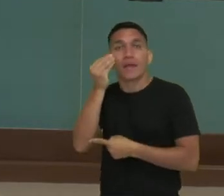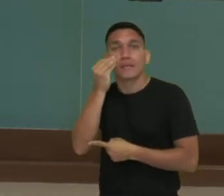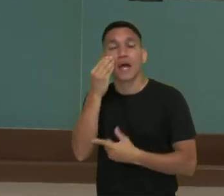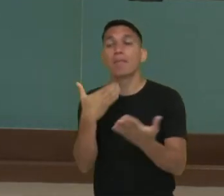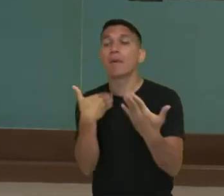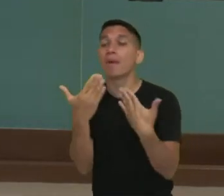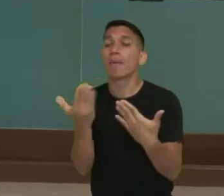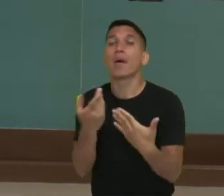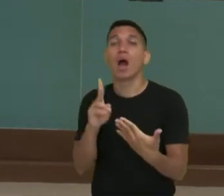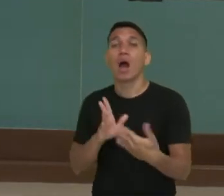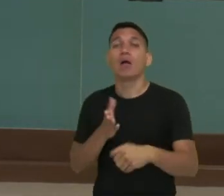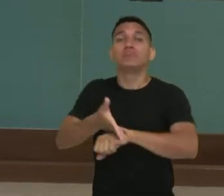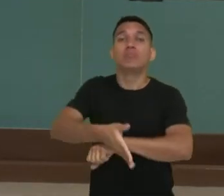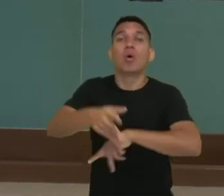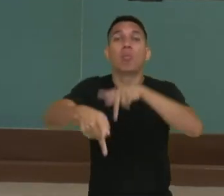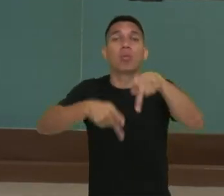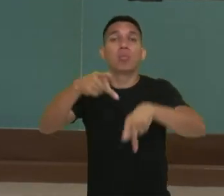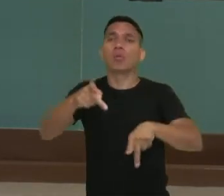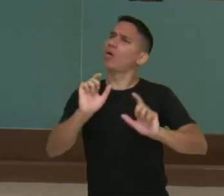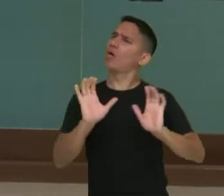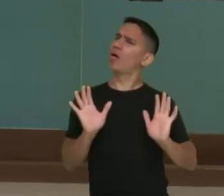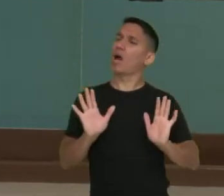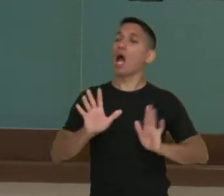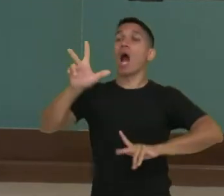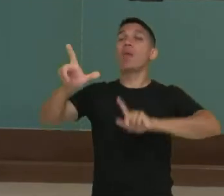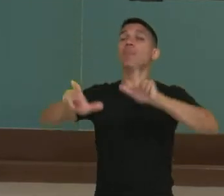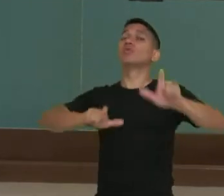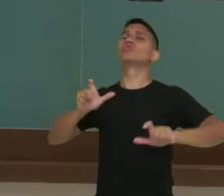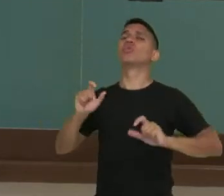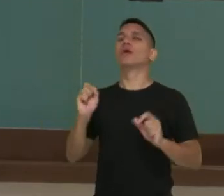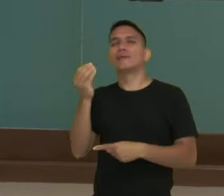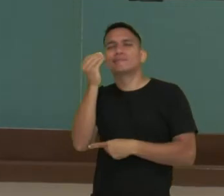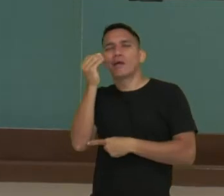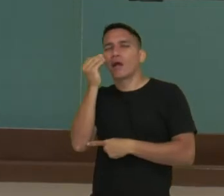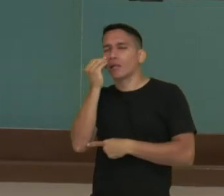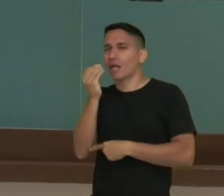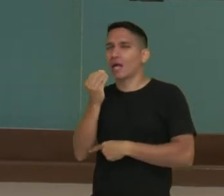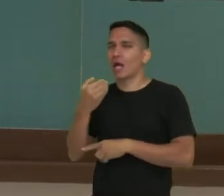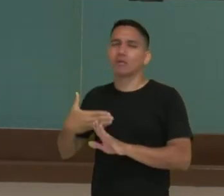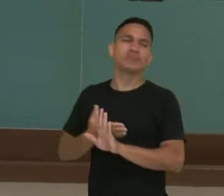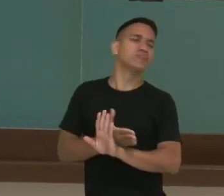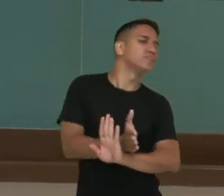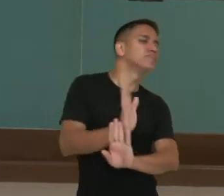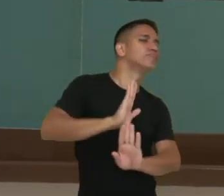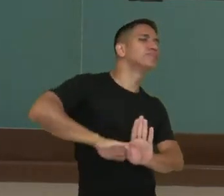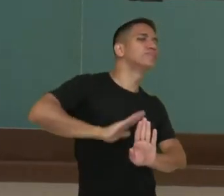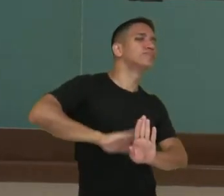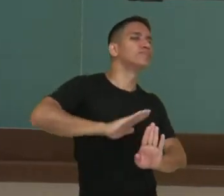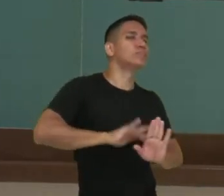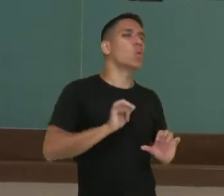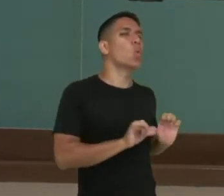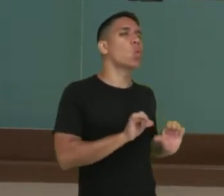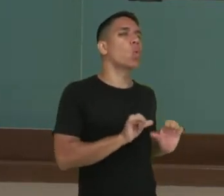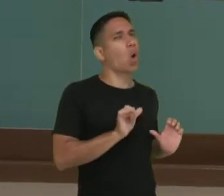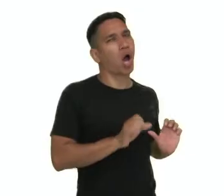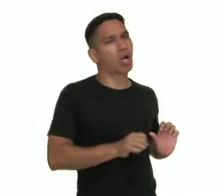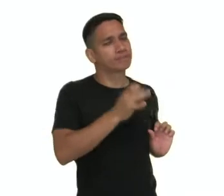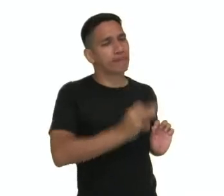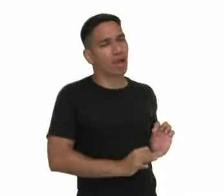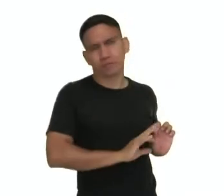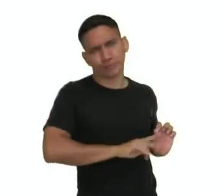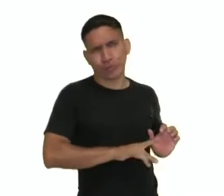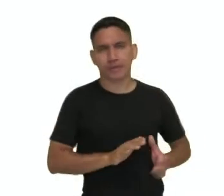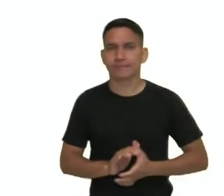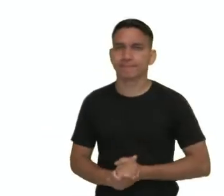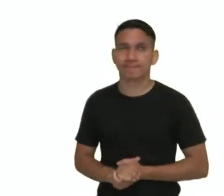os problemas, a galera ia por alguns meios não muito corretos, né? Aqui a gente tem uma